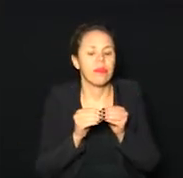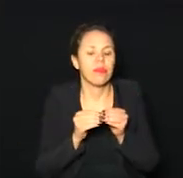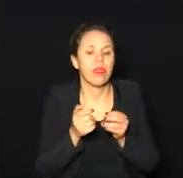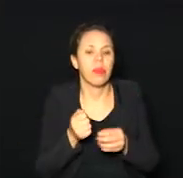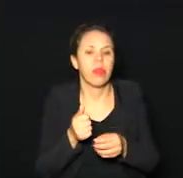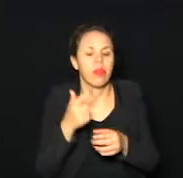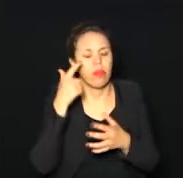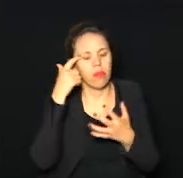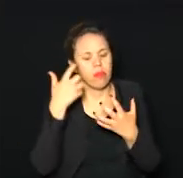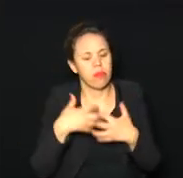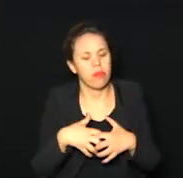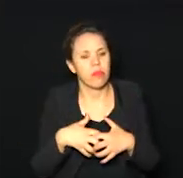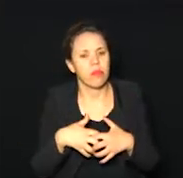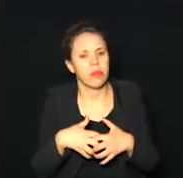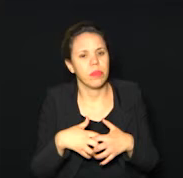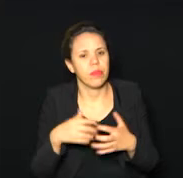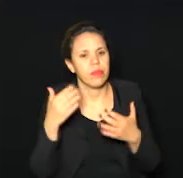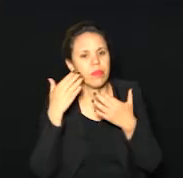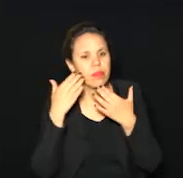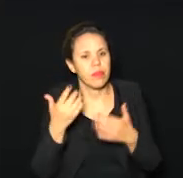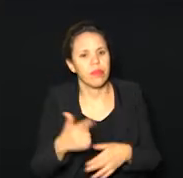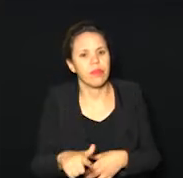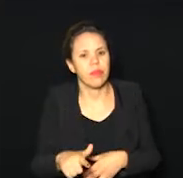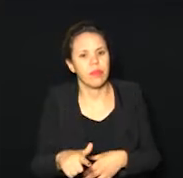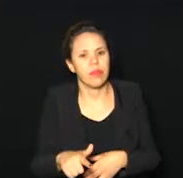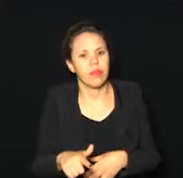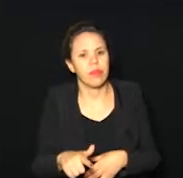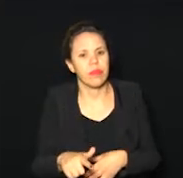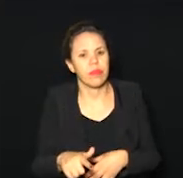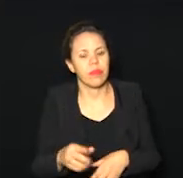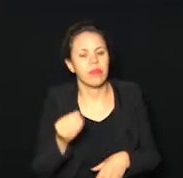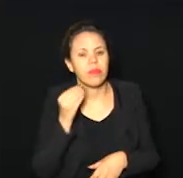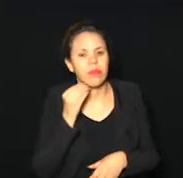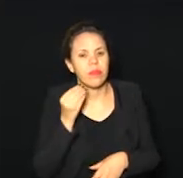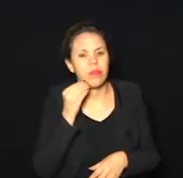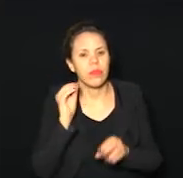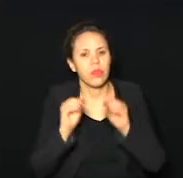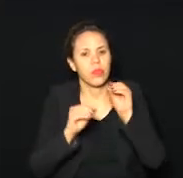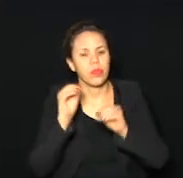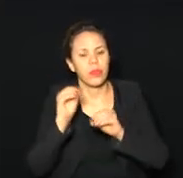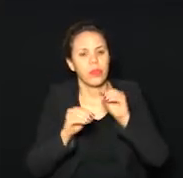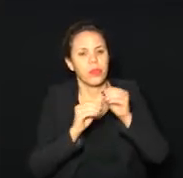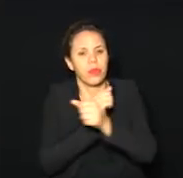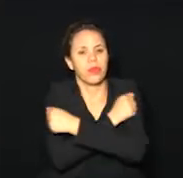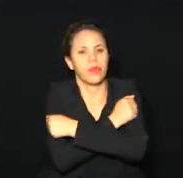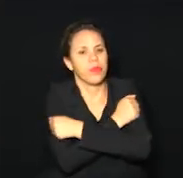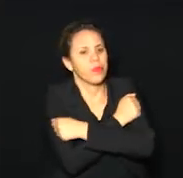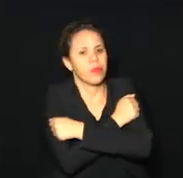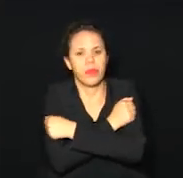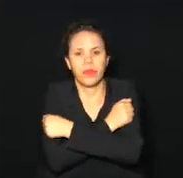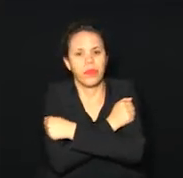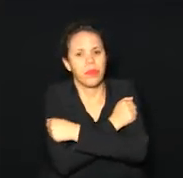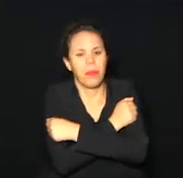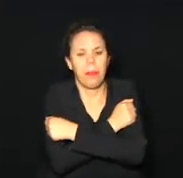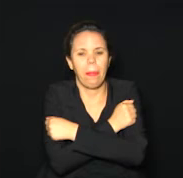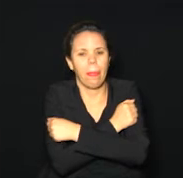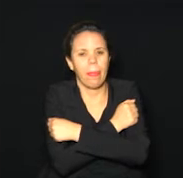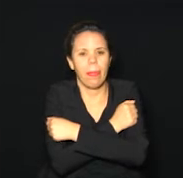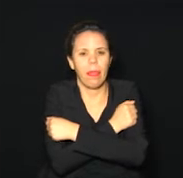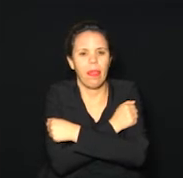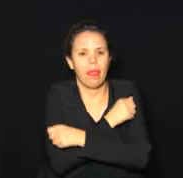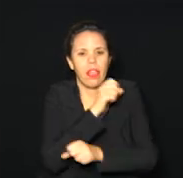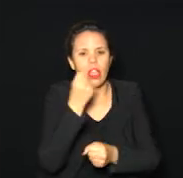dessa reflexão, agradecer novamente o espaço, mandar um beijo, um abraço para todos os